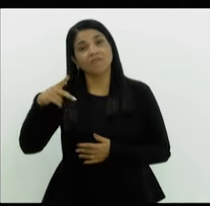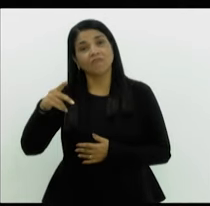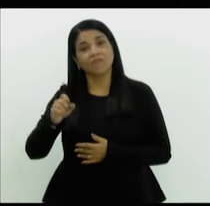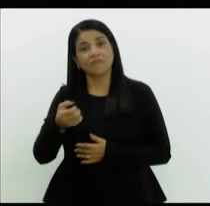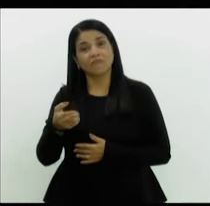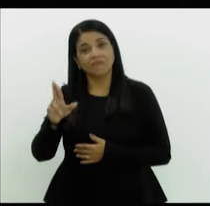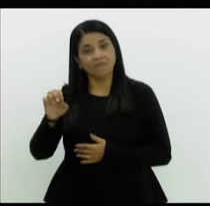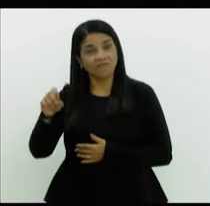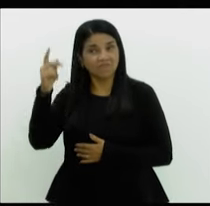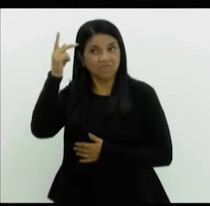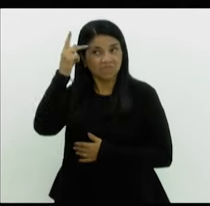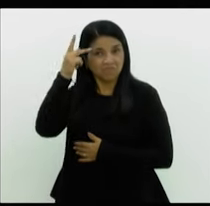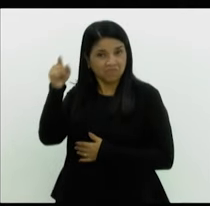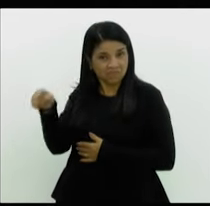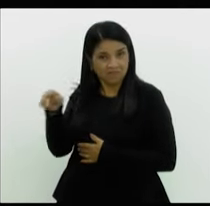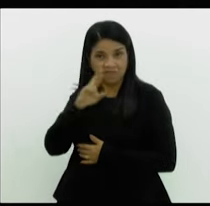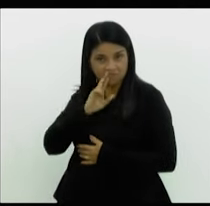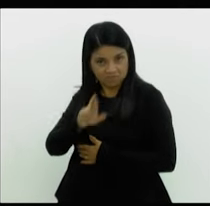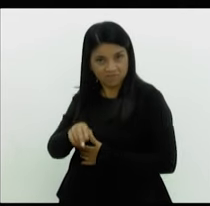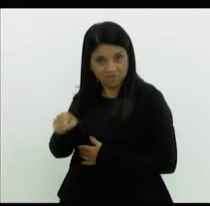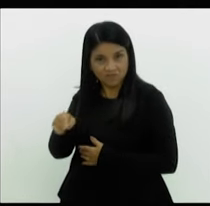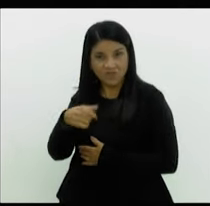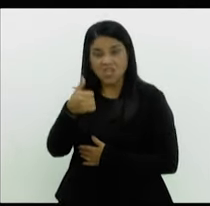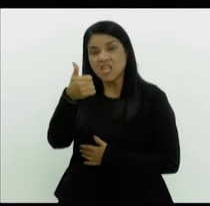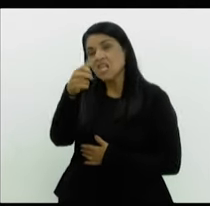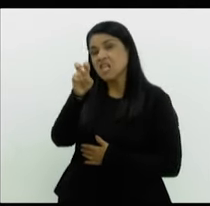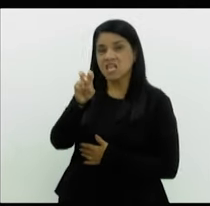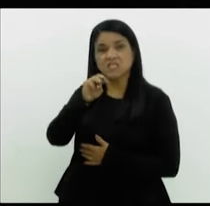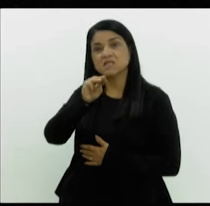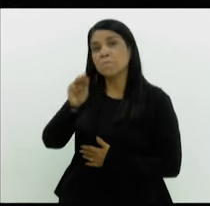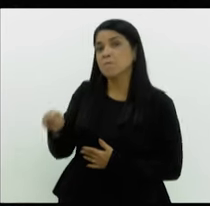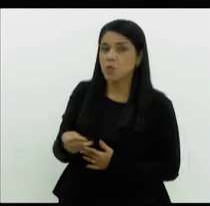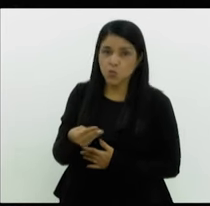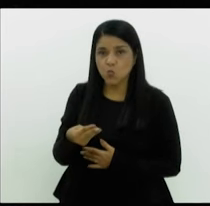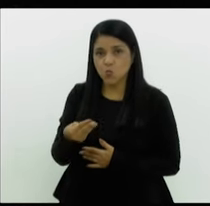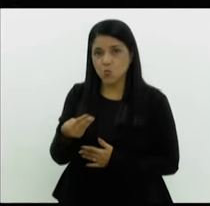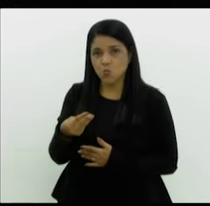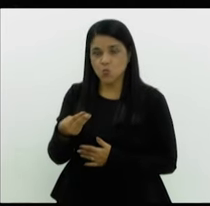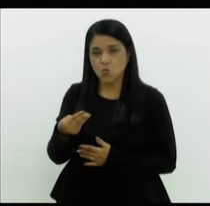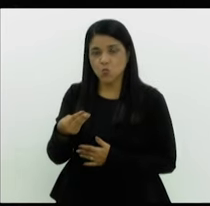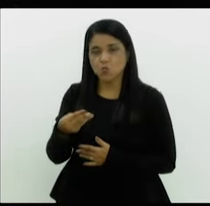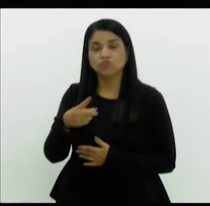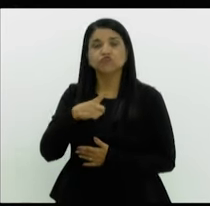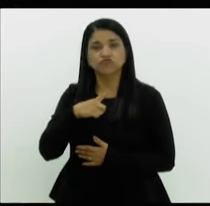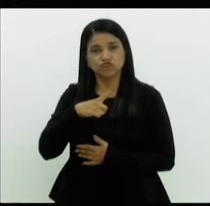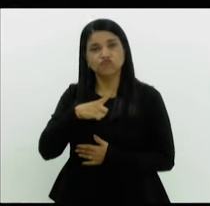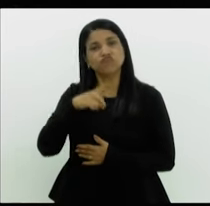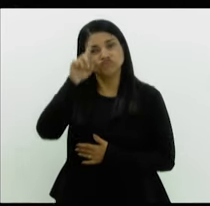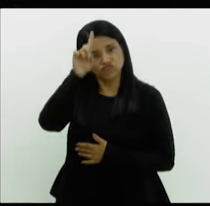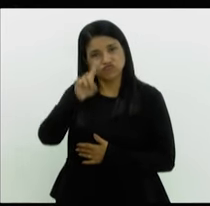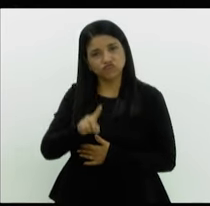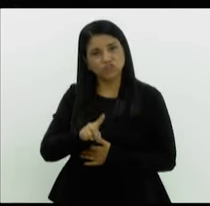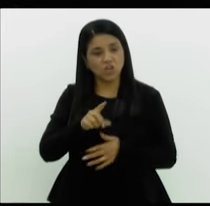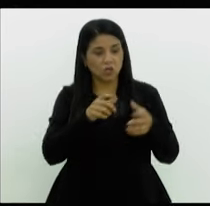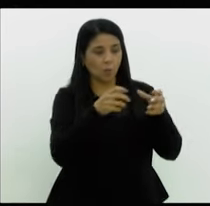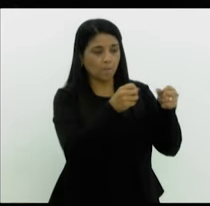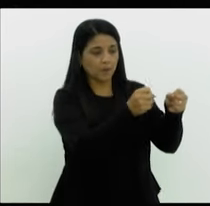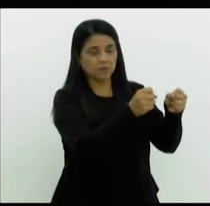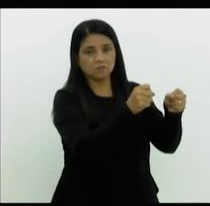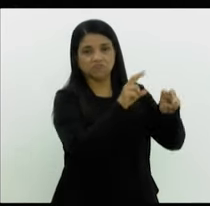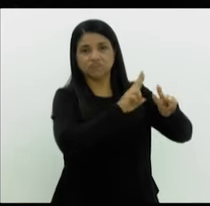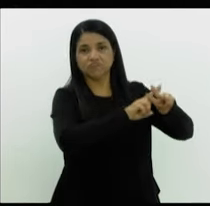em São Paulo, 15 mil, se eu não me engano, tiveram direito à saidinha.